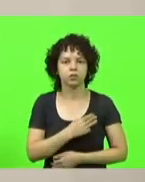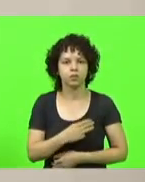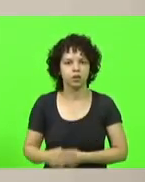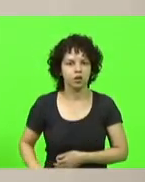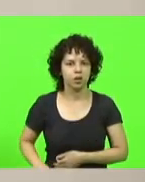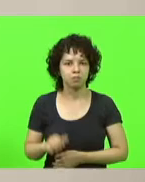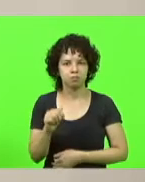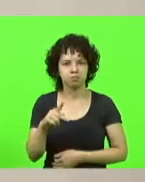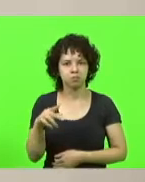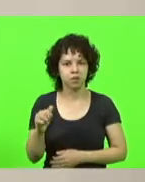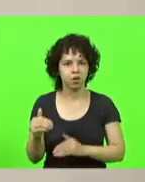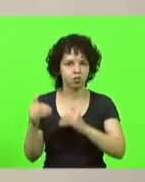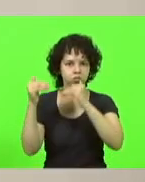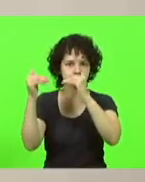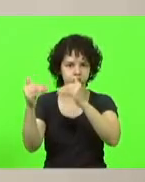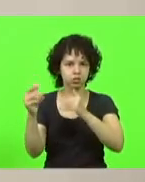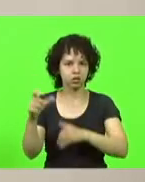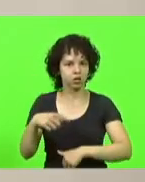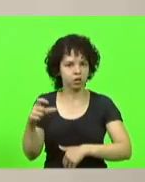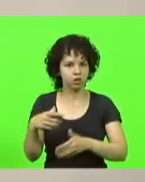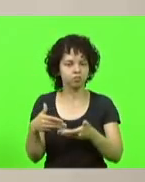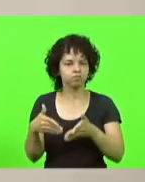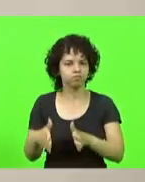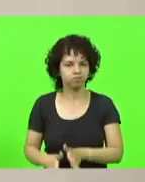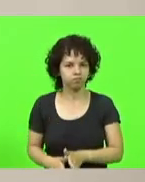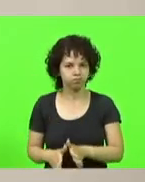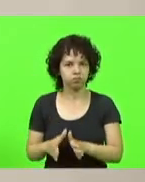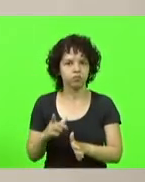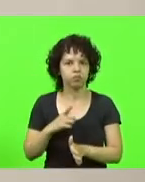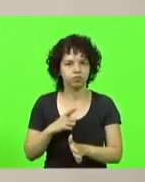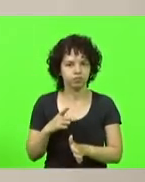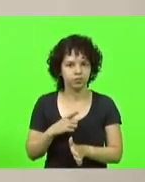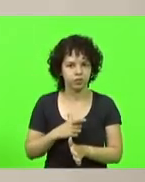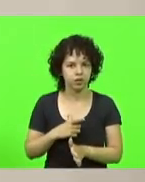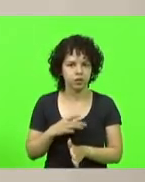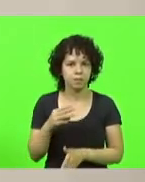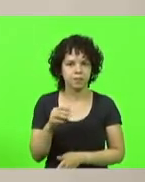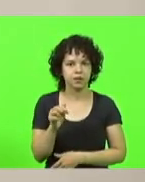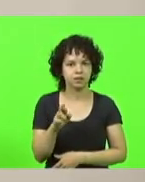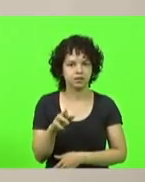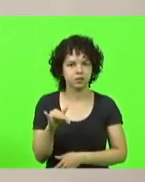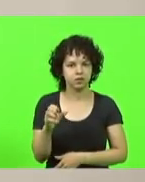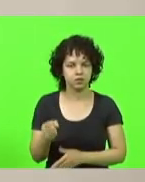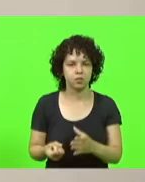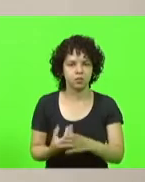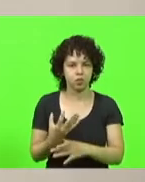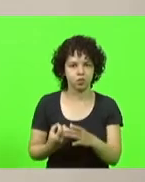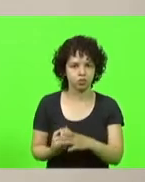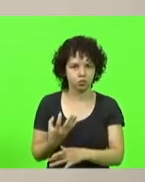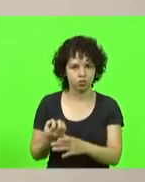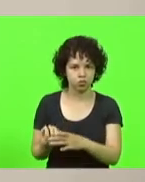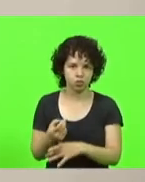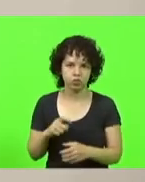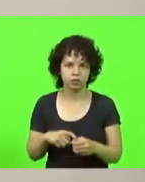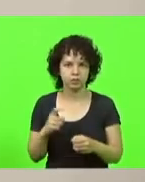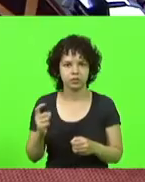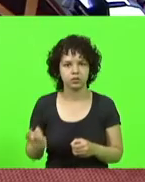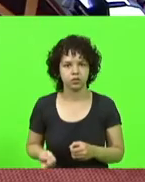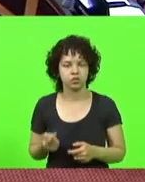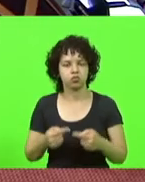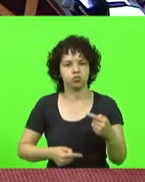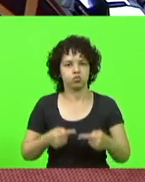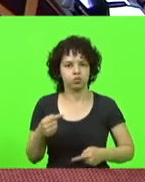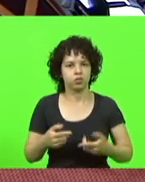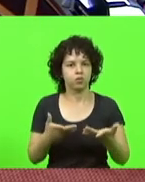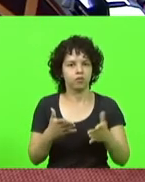autoridades pela linha de crédito específica para retenção de matrizes para produtores independentes, em discussão. Não havendo quem queira discutir, em